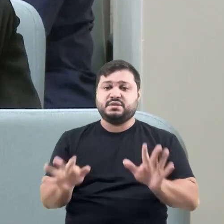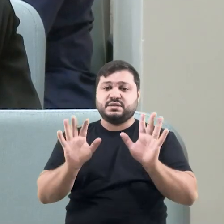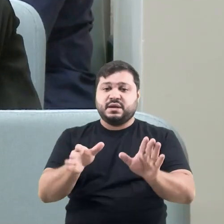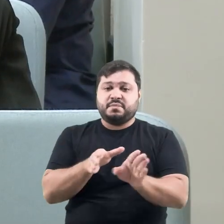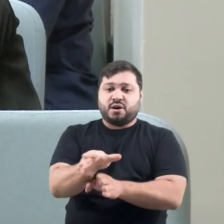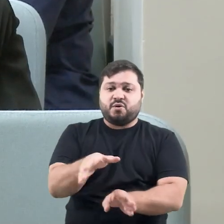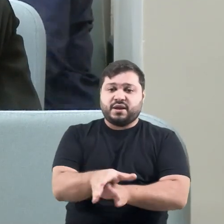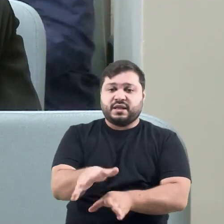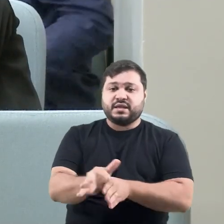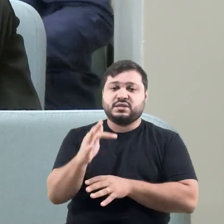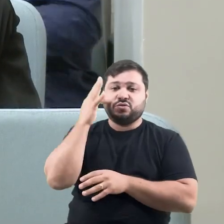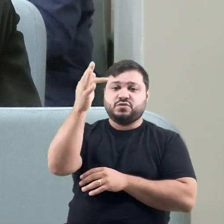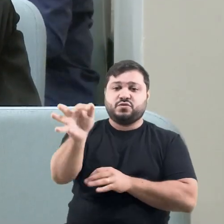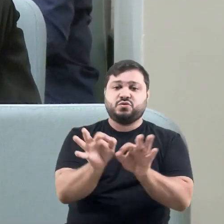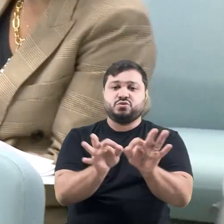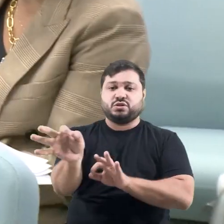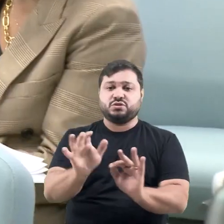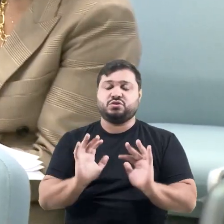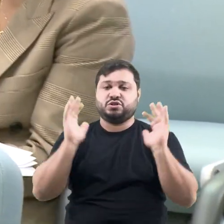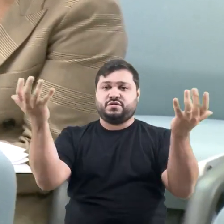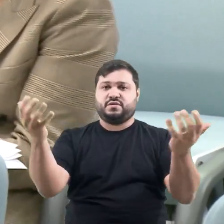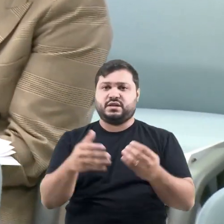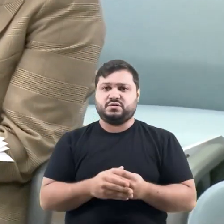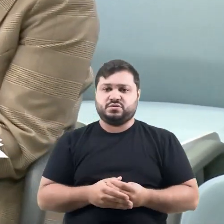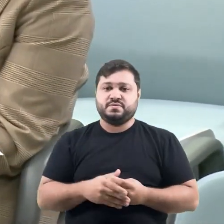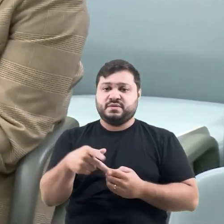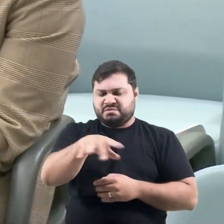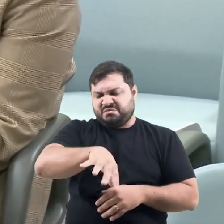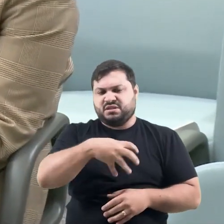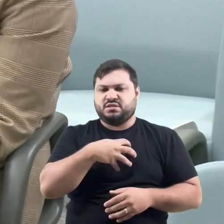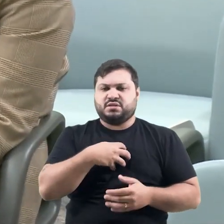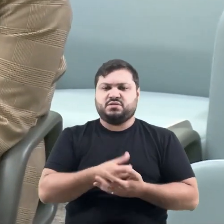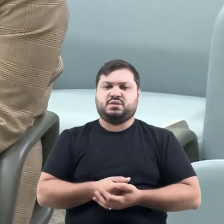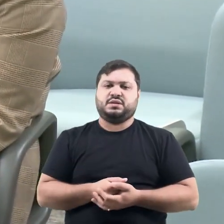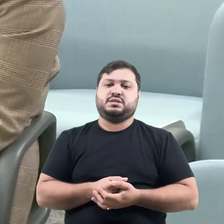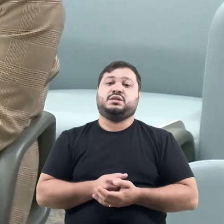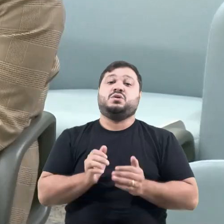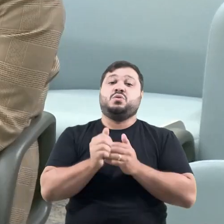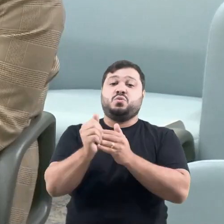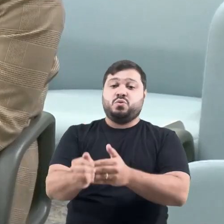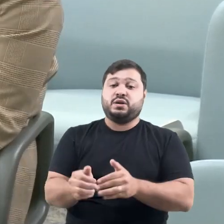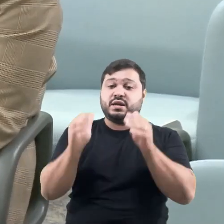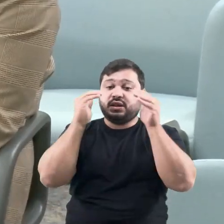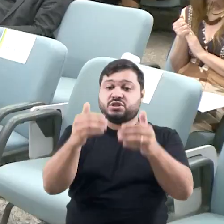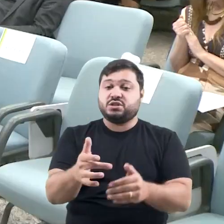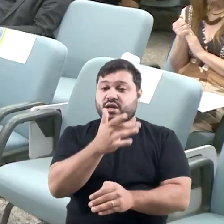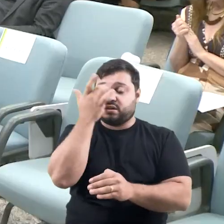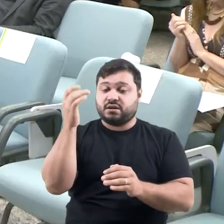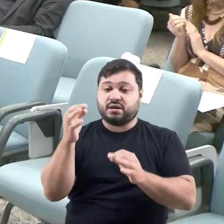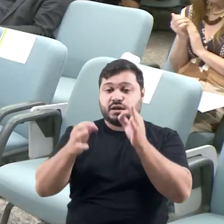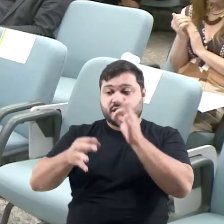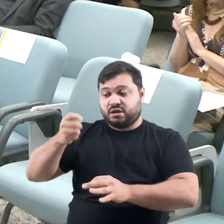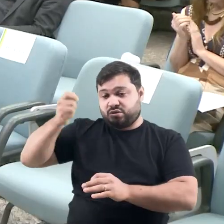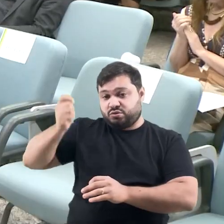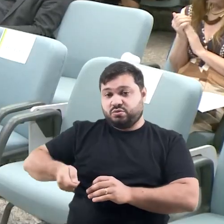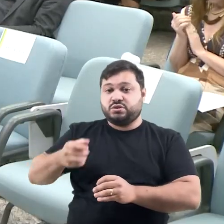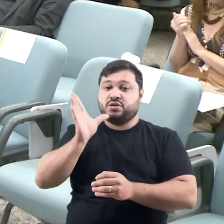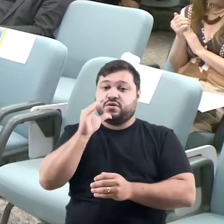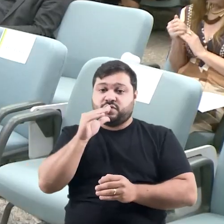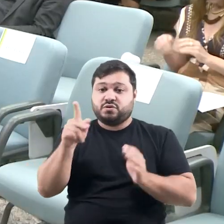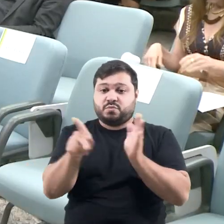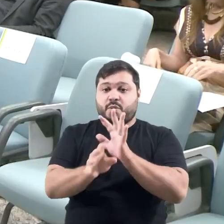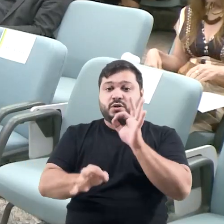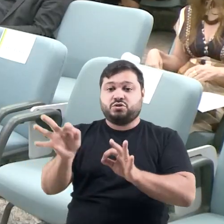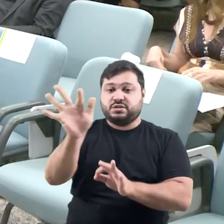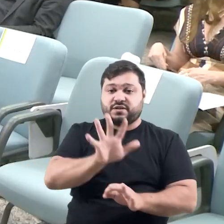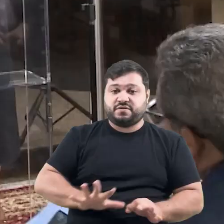para orientação dos futuros organizadores de eventos dessa natureza. O guia, destinado a magistrados, servidores